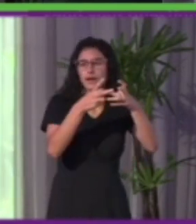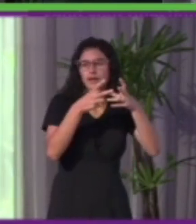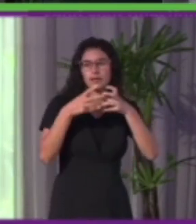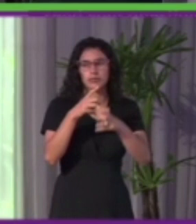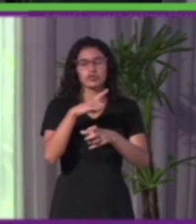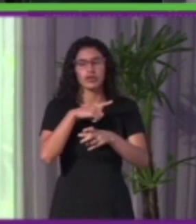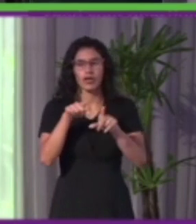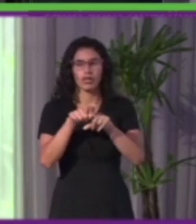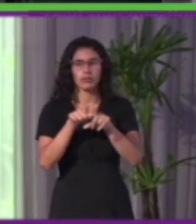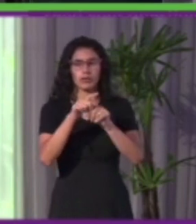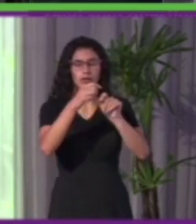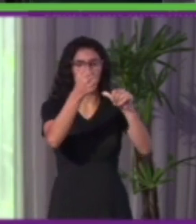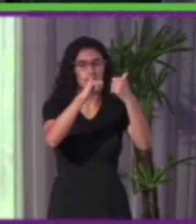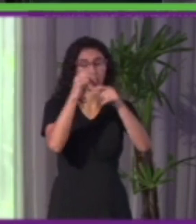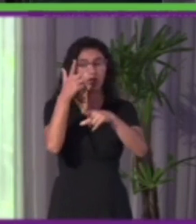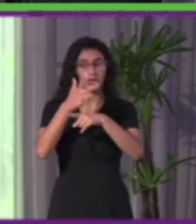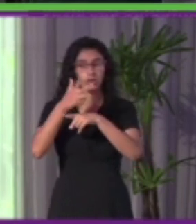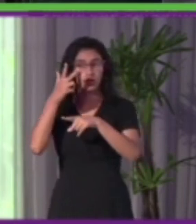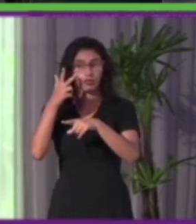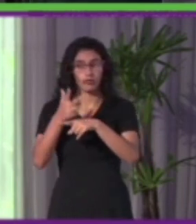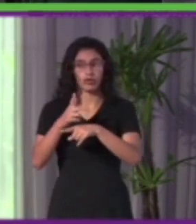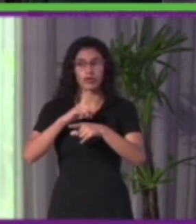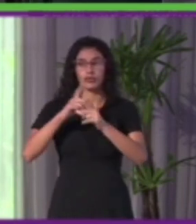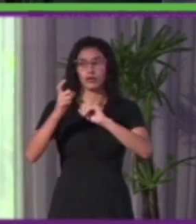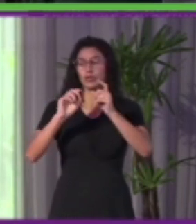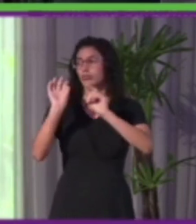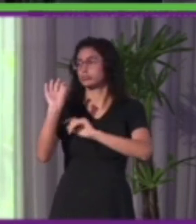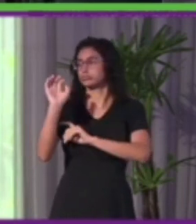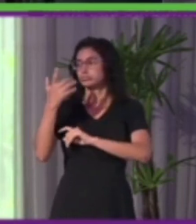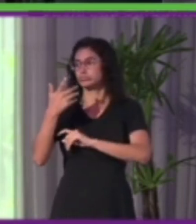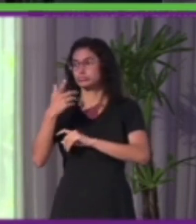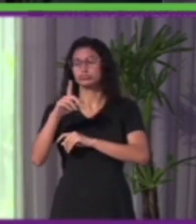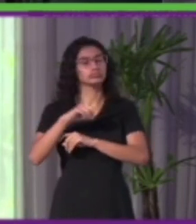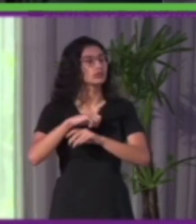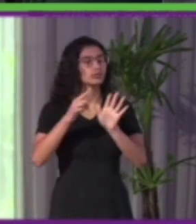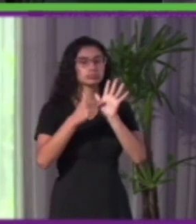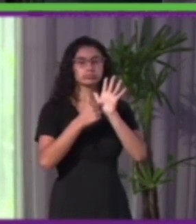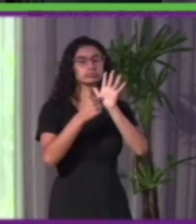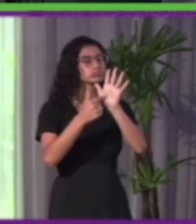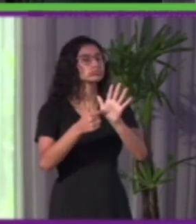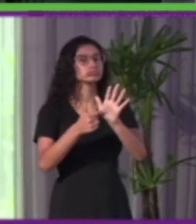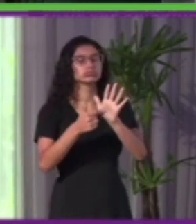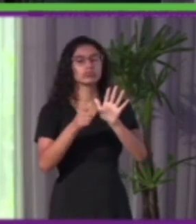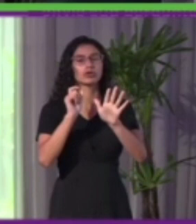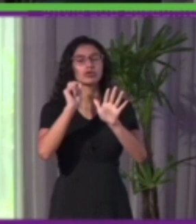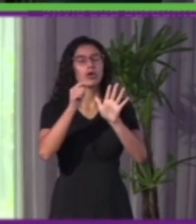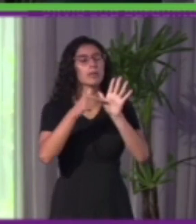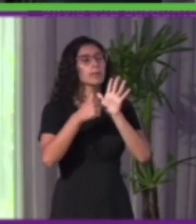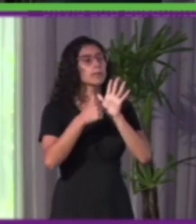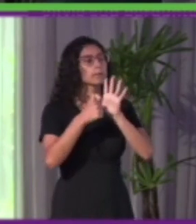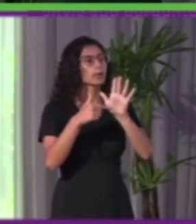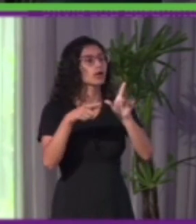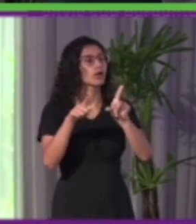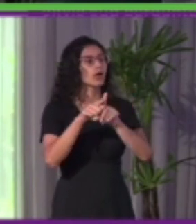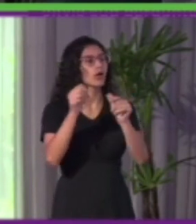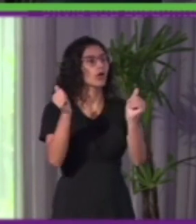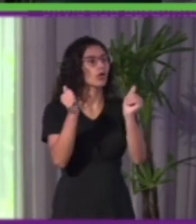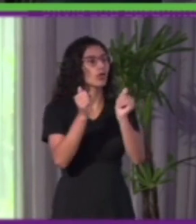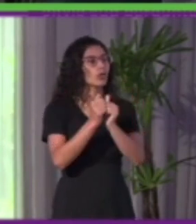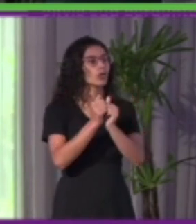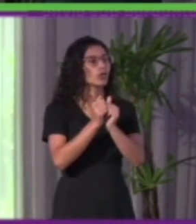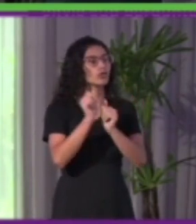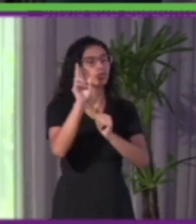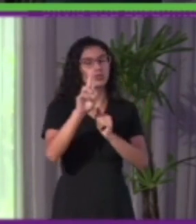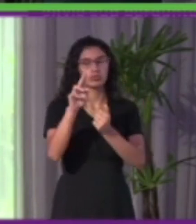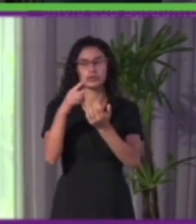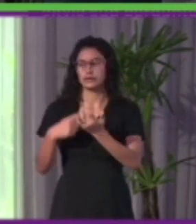através da análise do vídeo, de como a reunião aconteceu, nenhuma apresentação de contribuição com evidência de uso